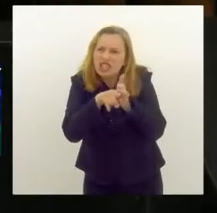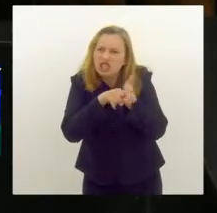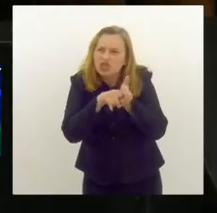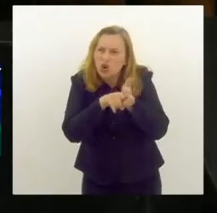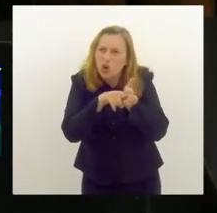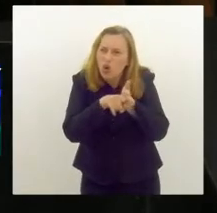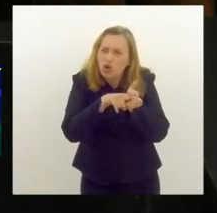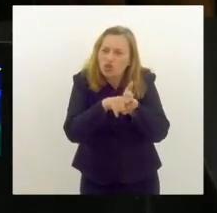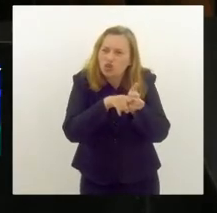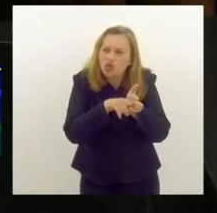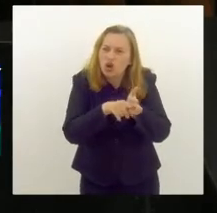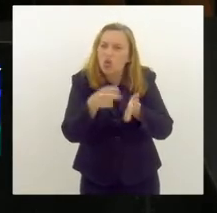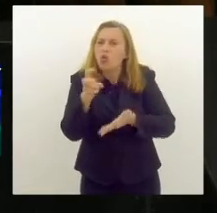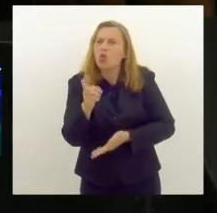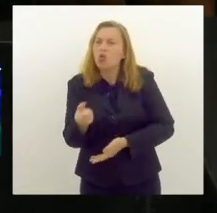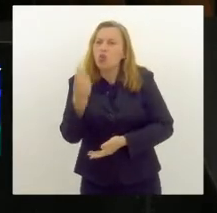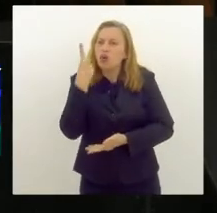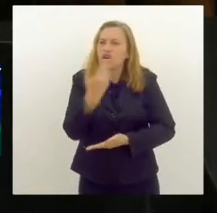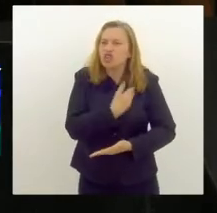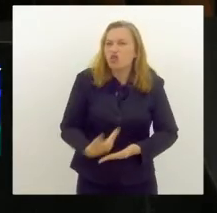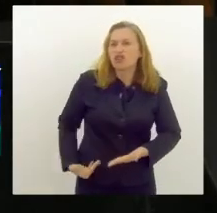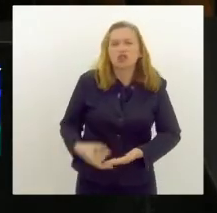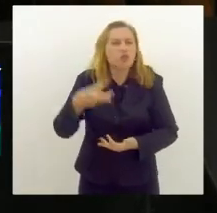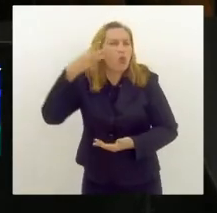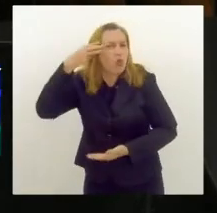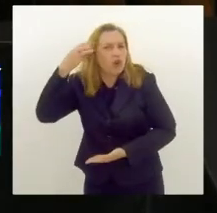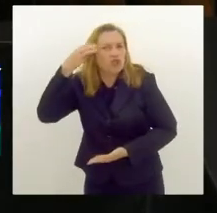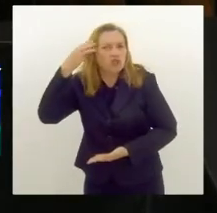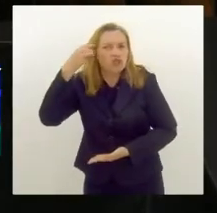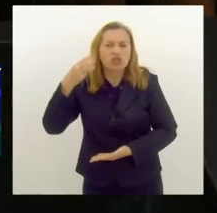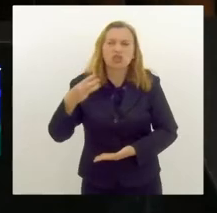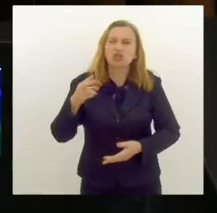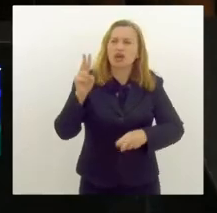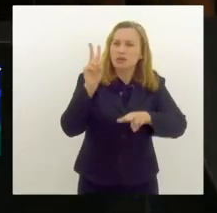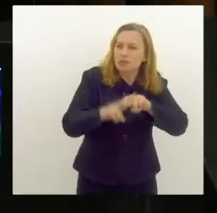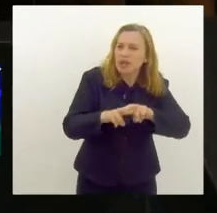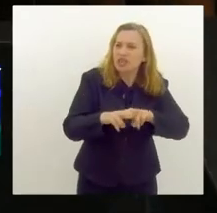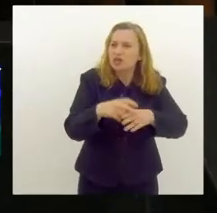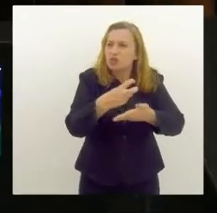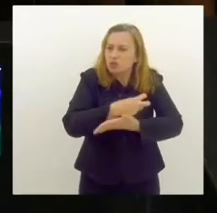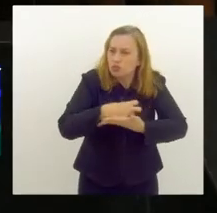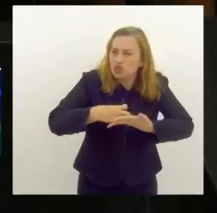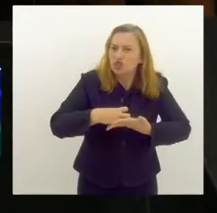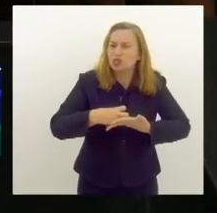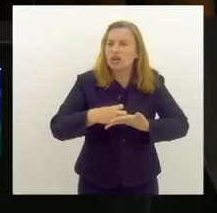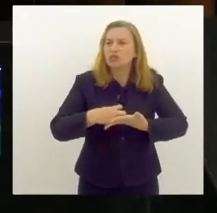que levou o ex-governador Wilson Witzel a ser impeachmentado,